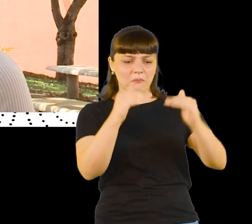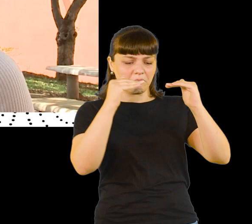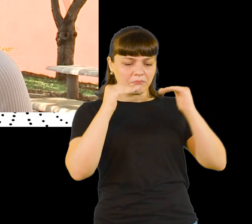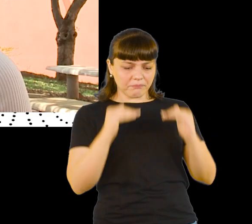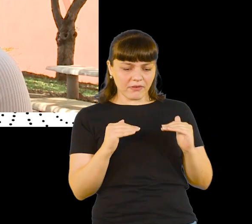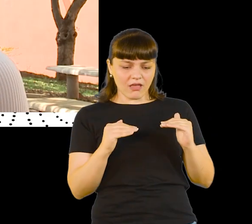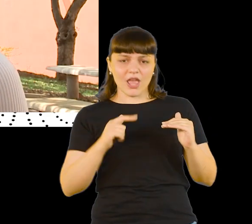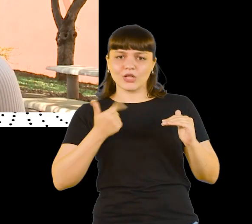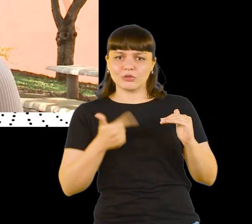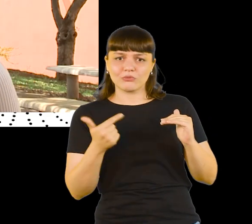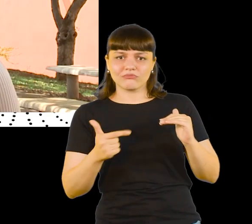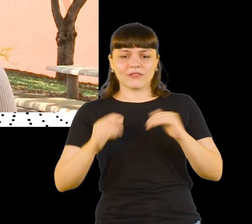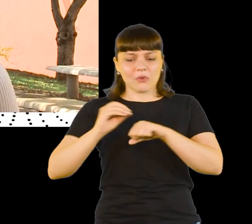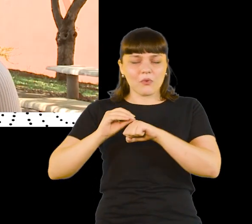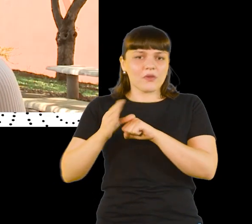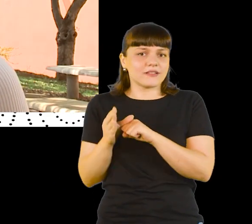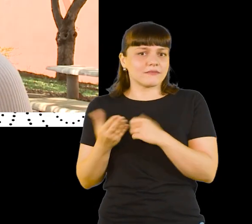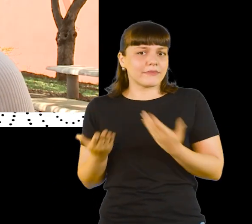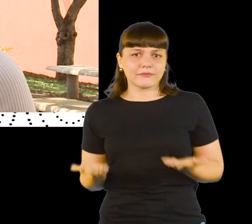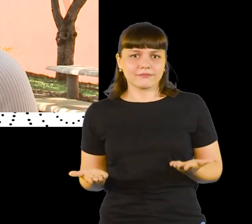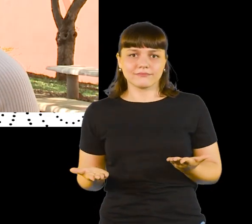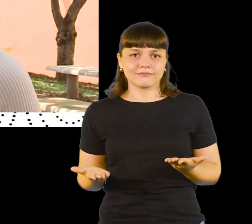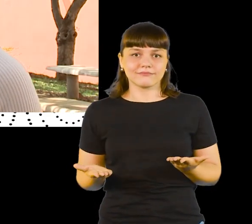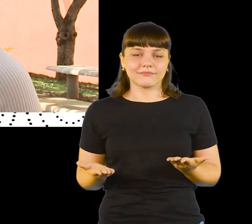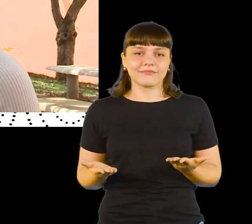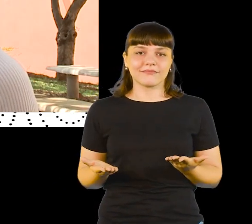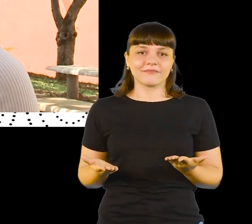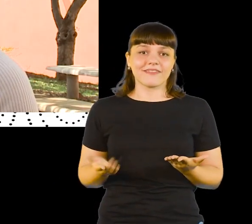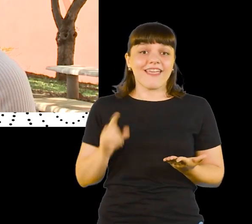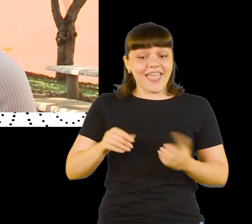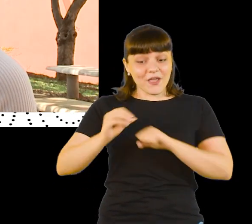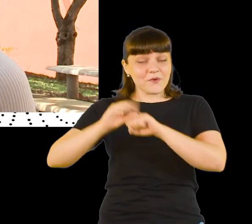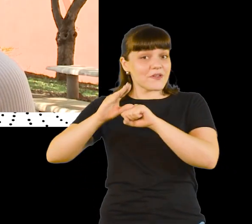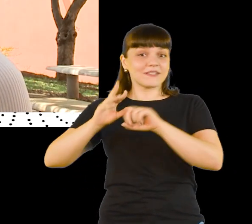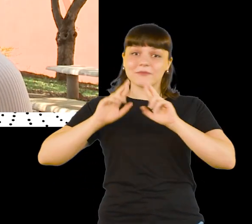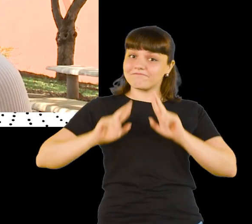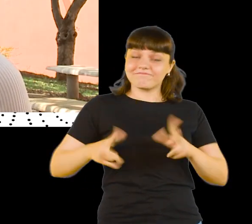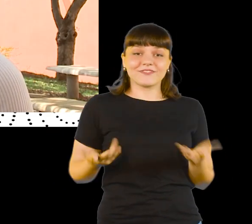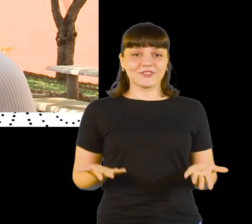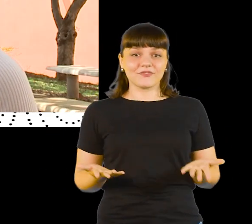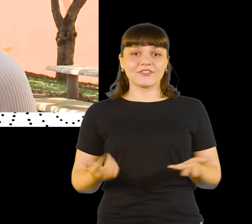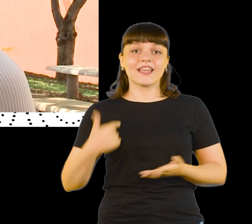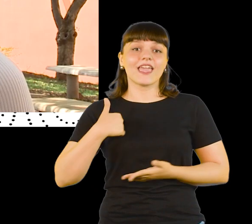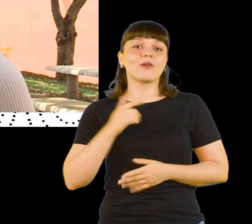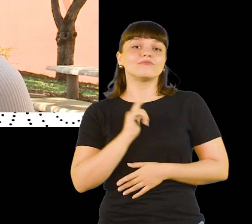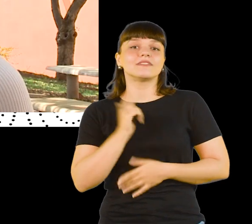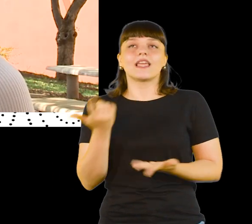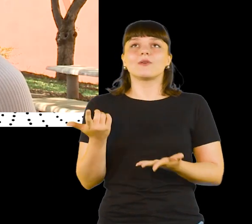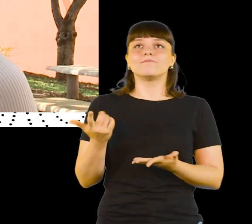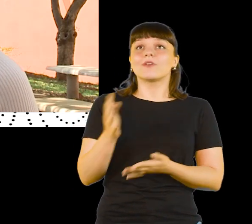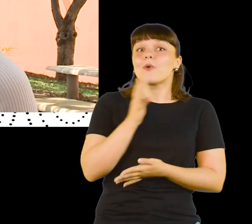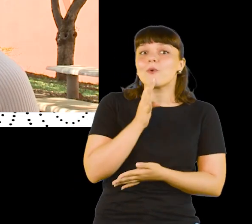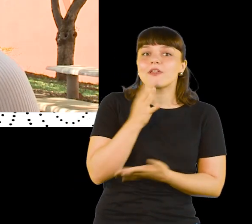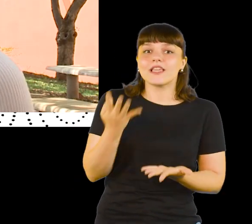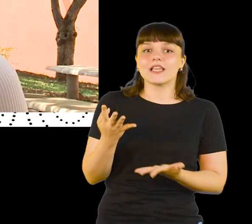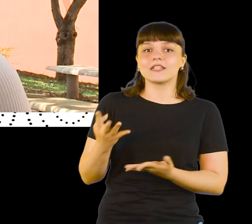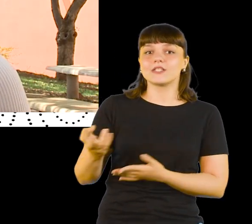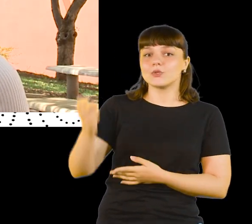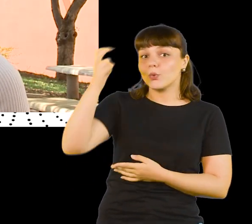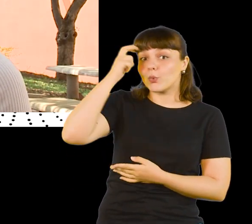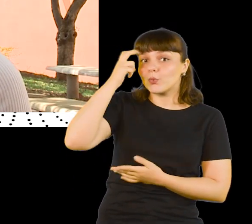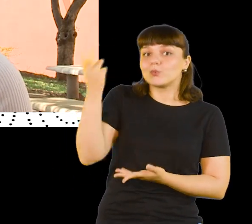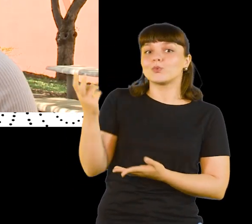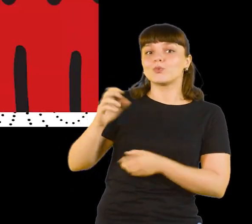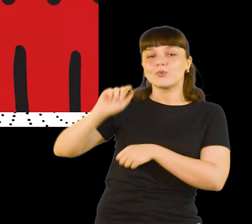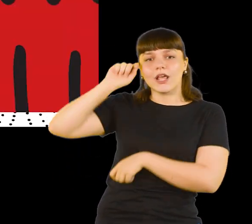mais baixa, não quer dizer que eu não tenho um conhecimento, que é um conhecimento diferente, assim. Eu acesso, por exemplo, a cultura negra,